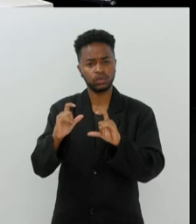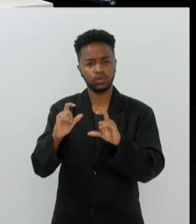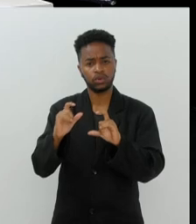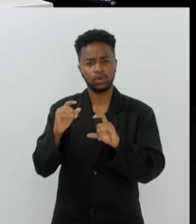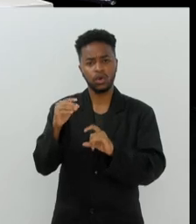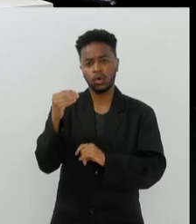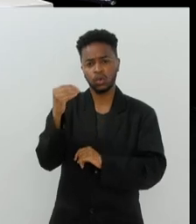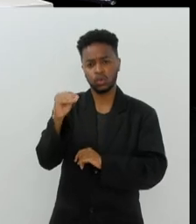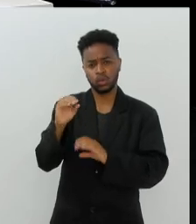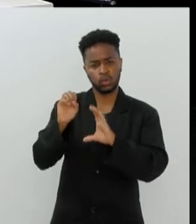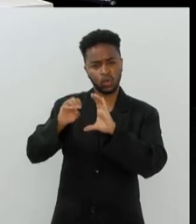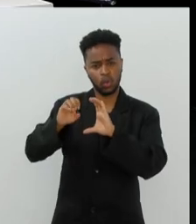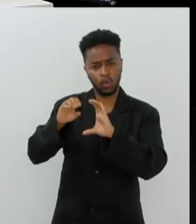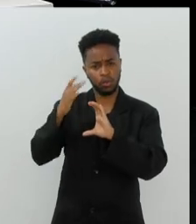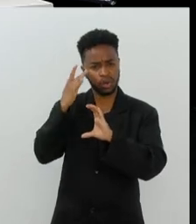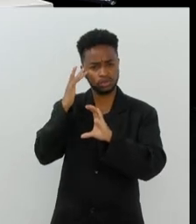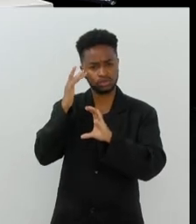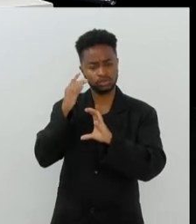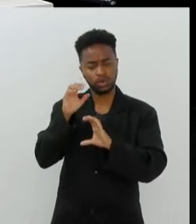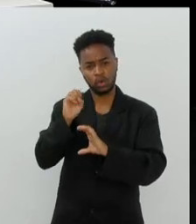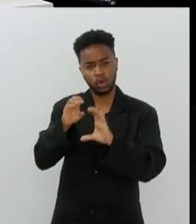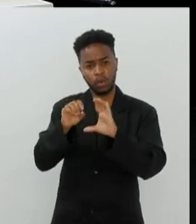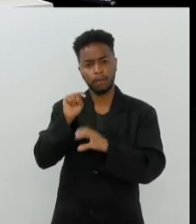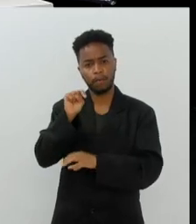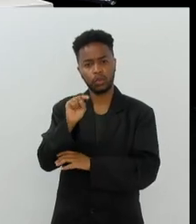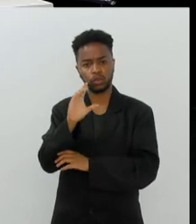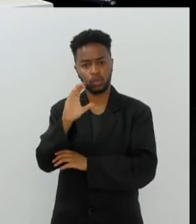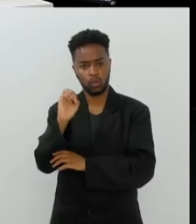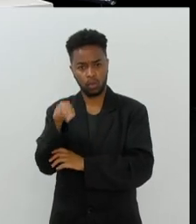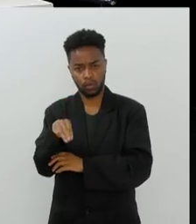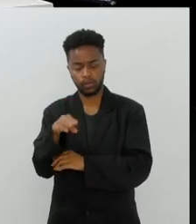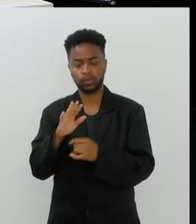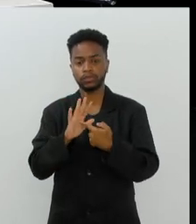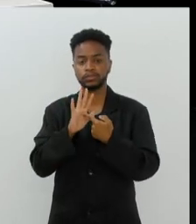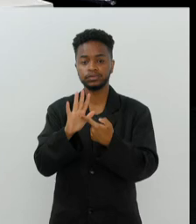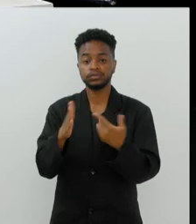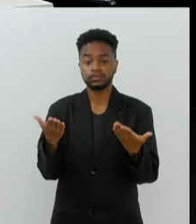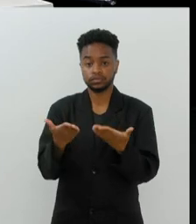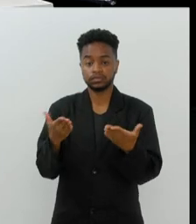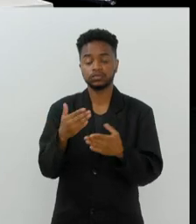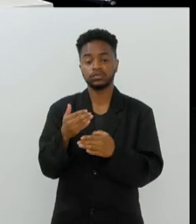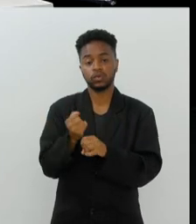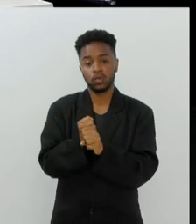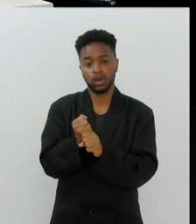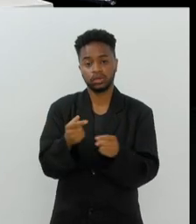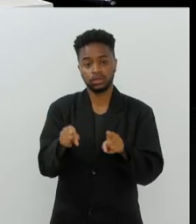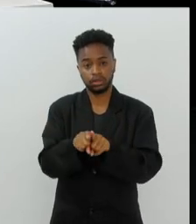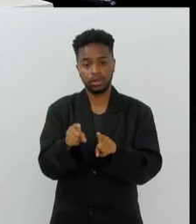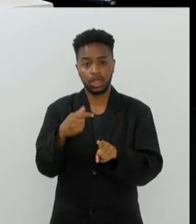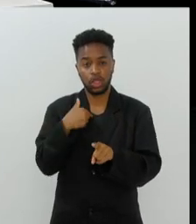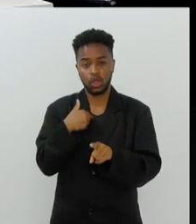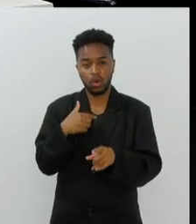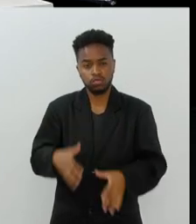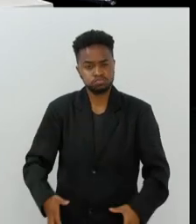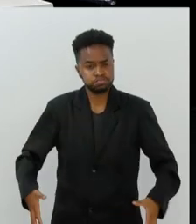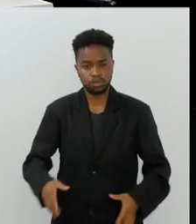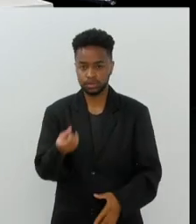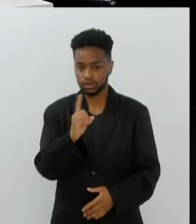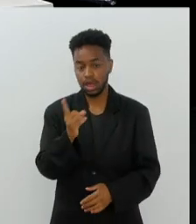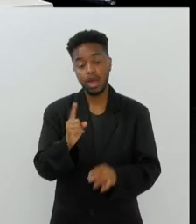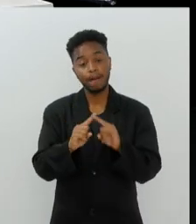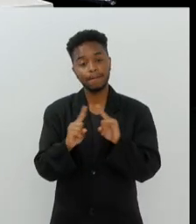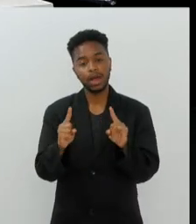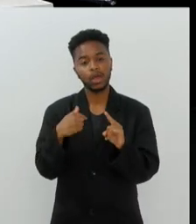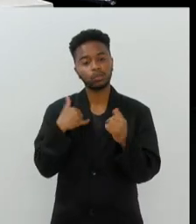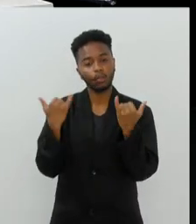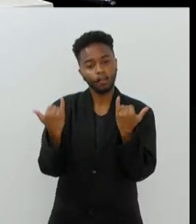saiu na Globo, no Globo.com, que foi nesse ano também de São Jorge. Eu não tava maior, mas